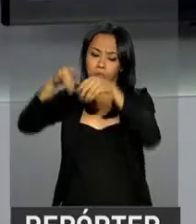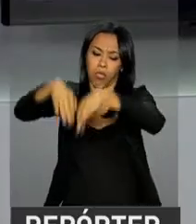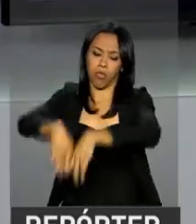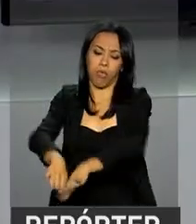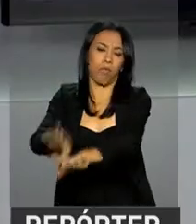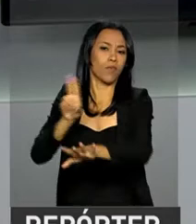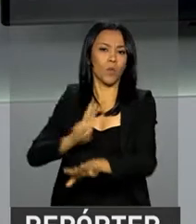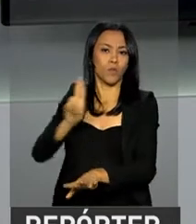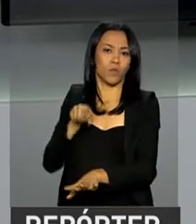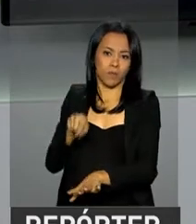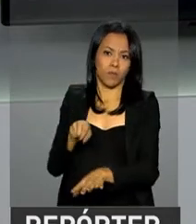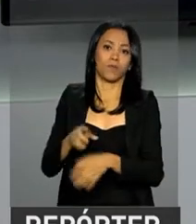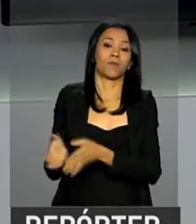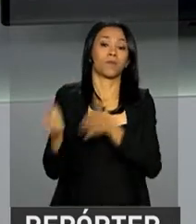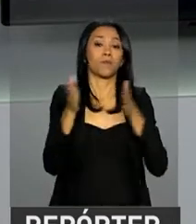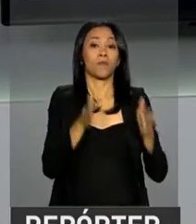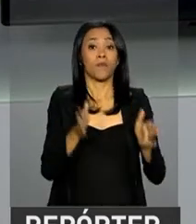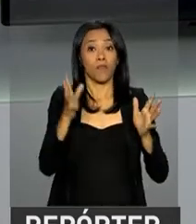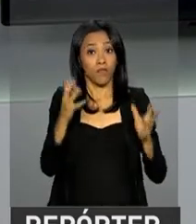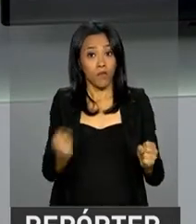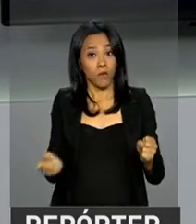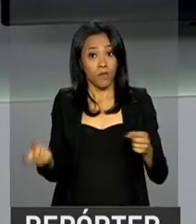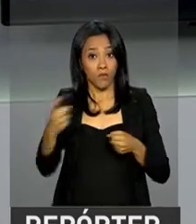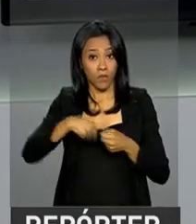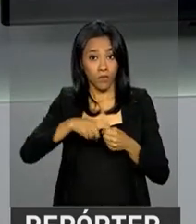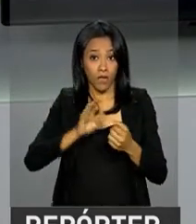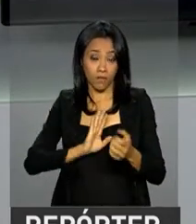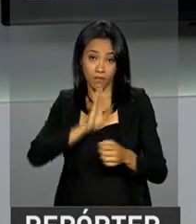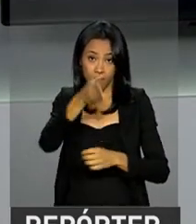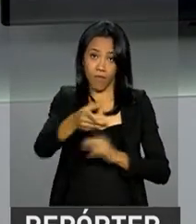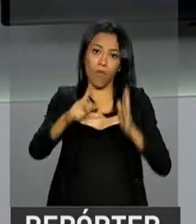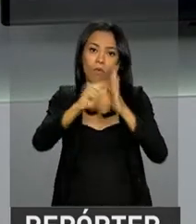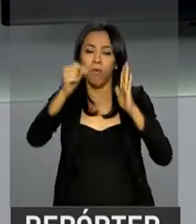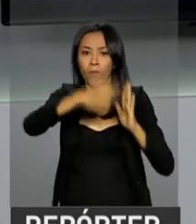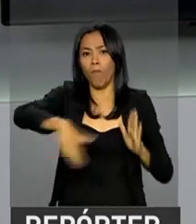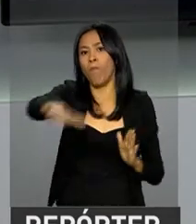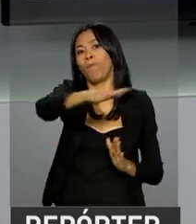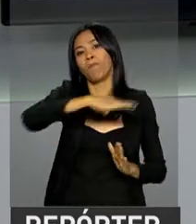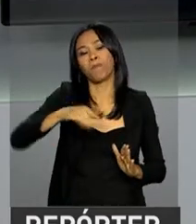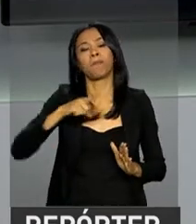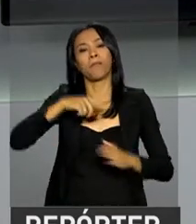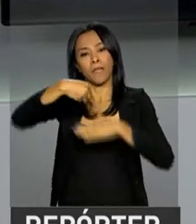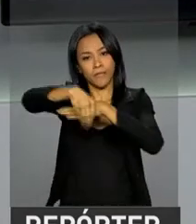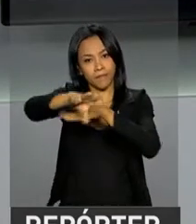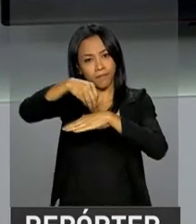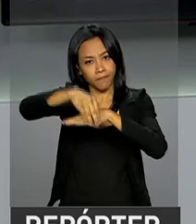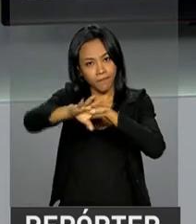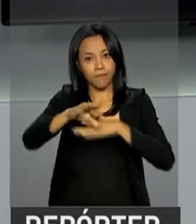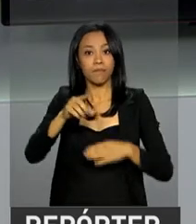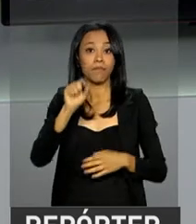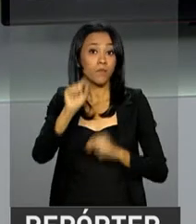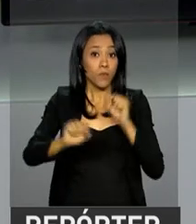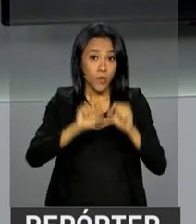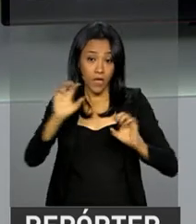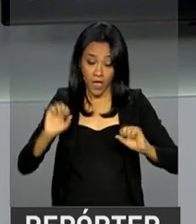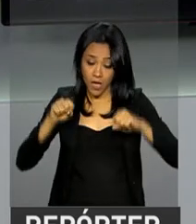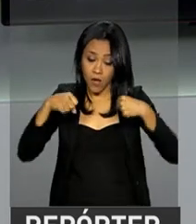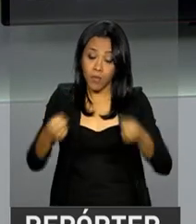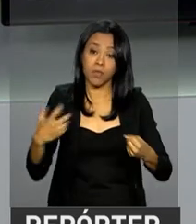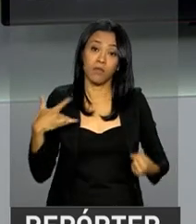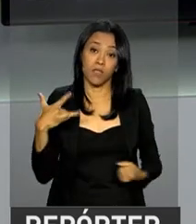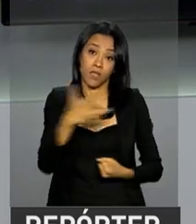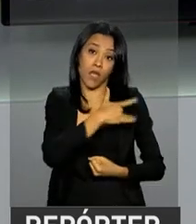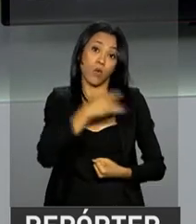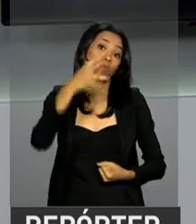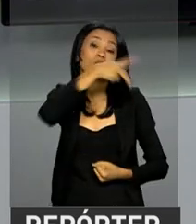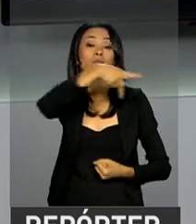e vamos voltar ao palácio do planalto onde está o repórter ney pereira que traz os detalhes sobre a recuperação da saúde do presidente michel